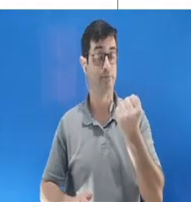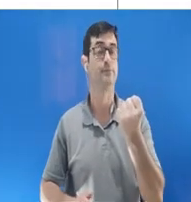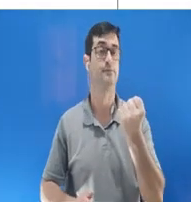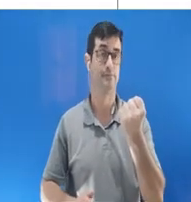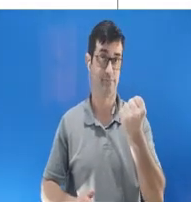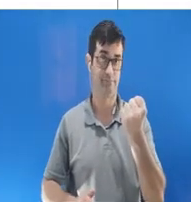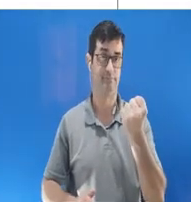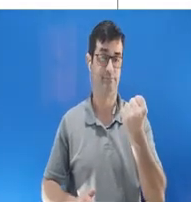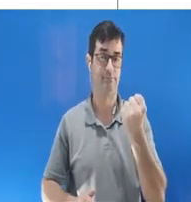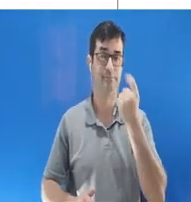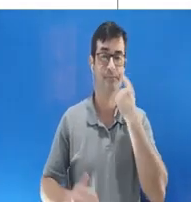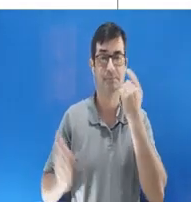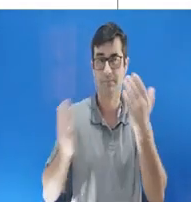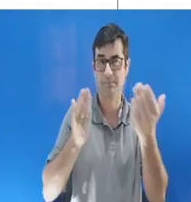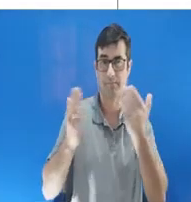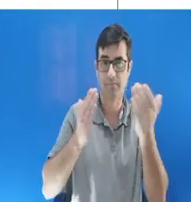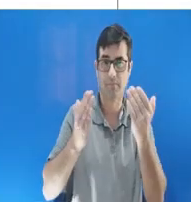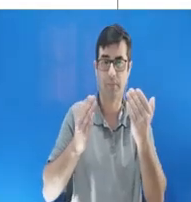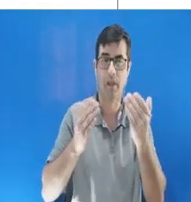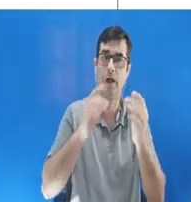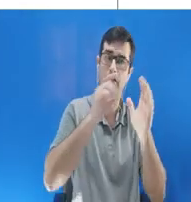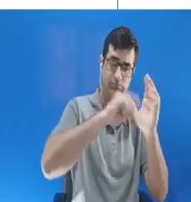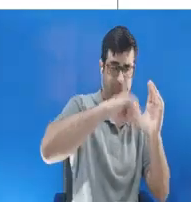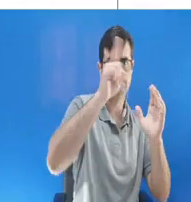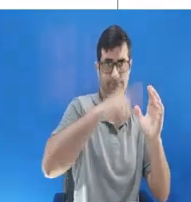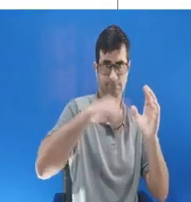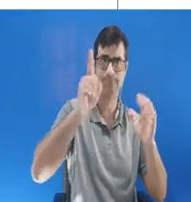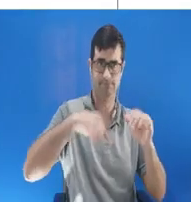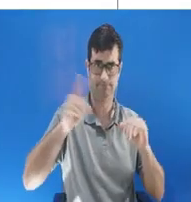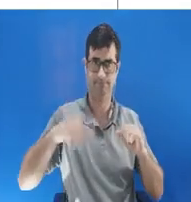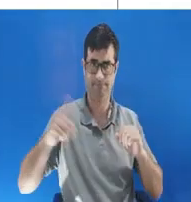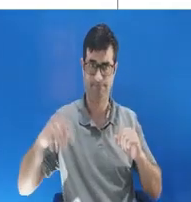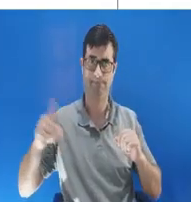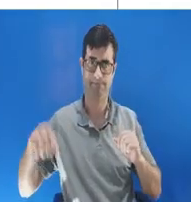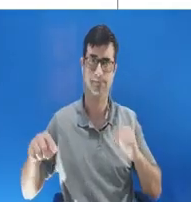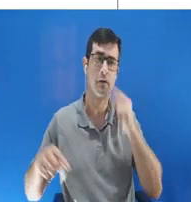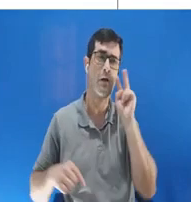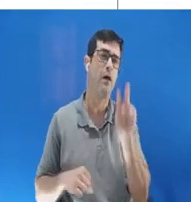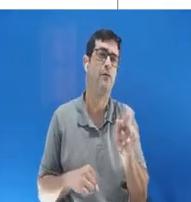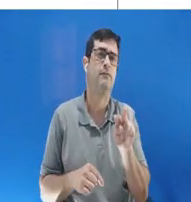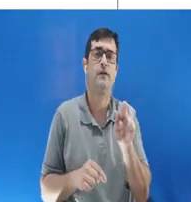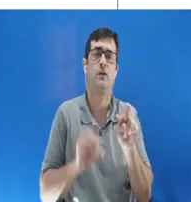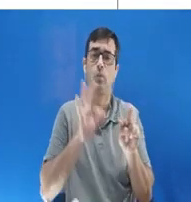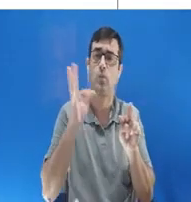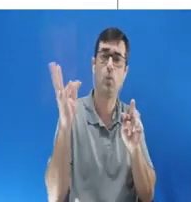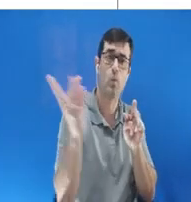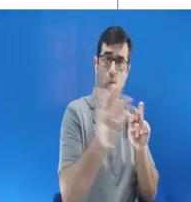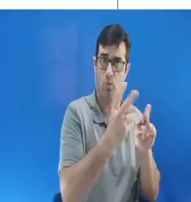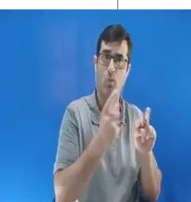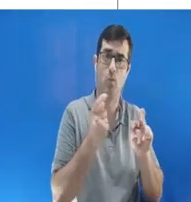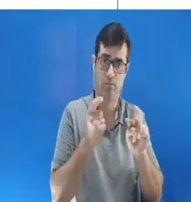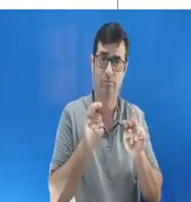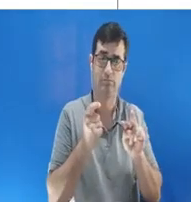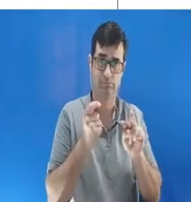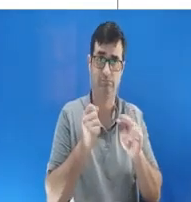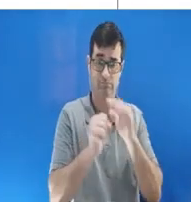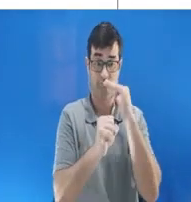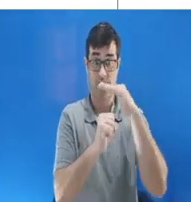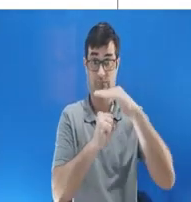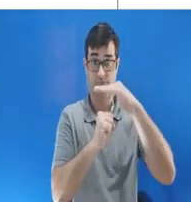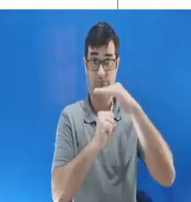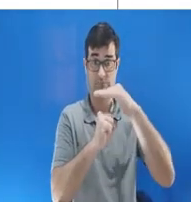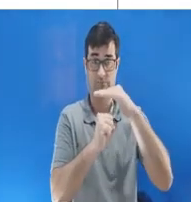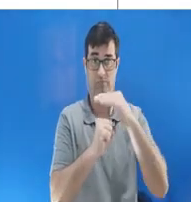nós compararmos. Quando eu faço a distribuição eletrônica deles, eu observo que todos eles têm o nível 1 preenchido, que é